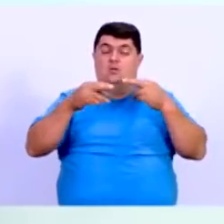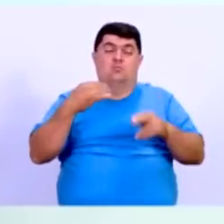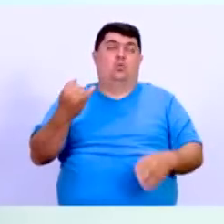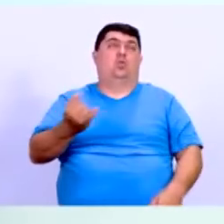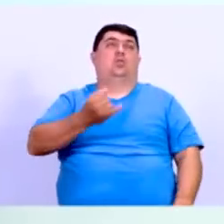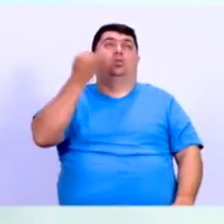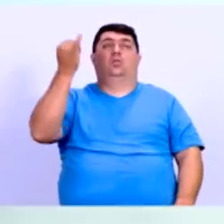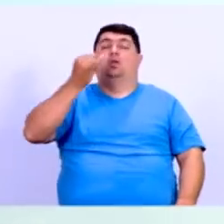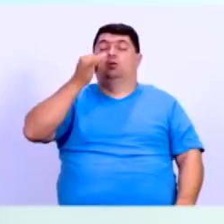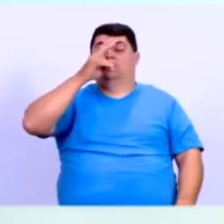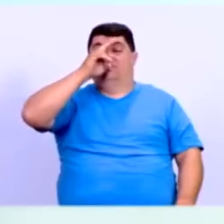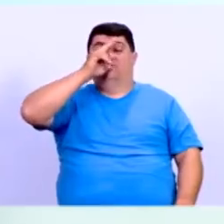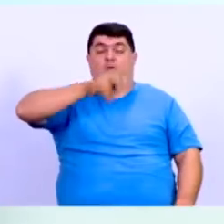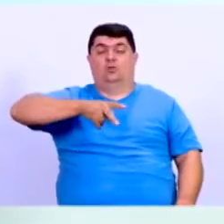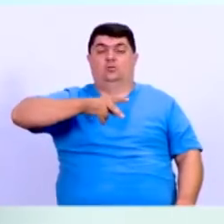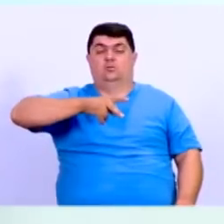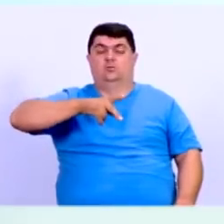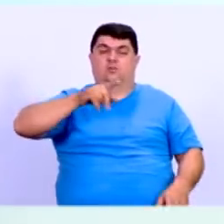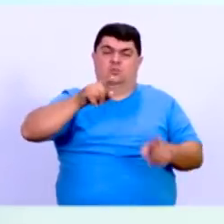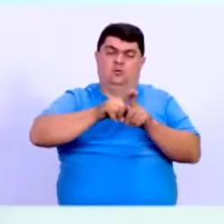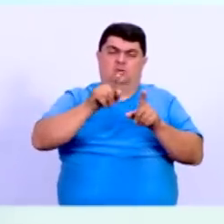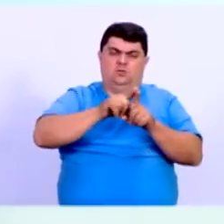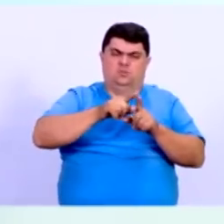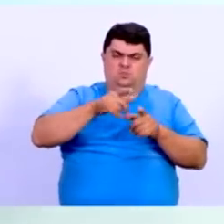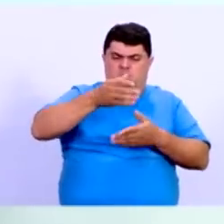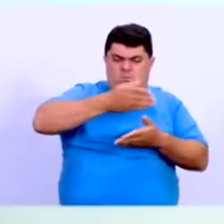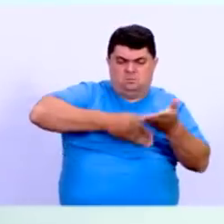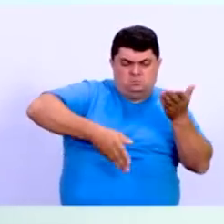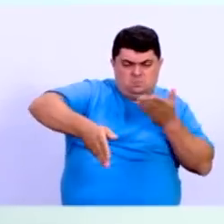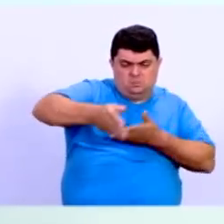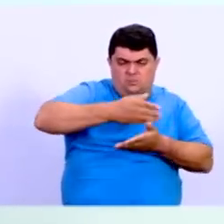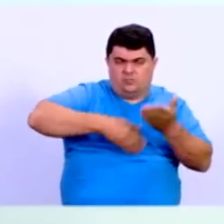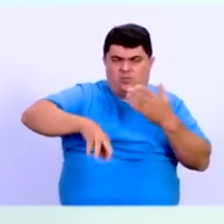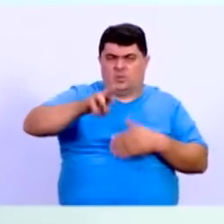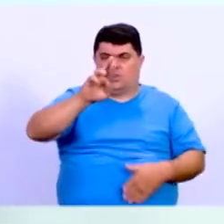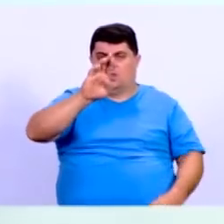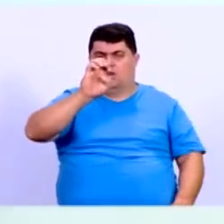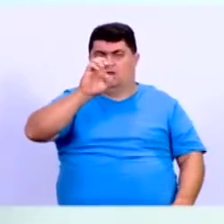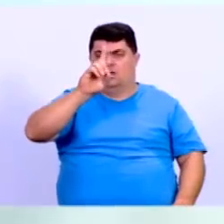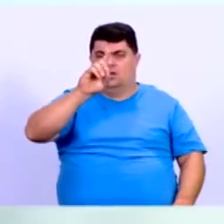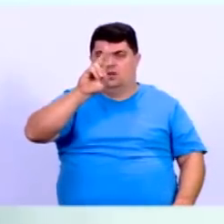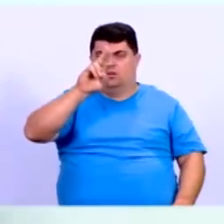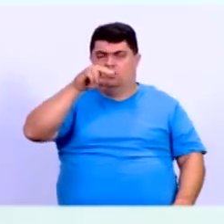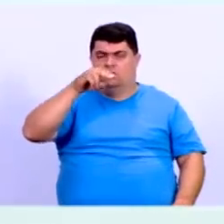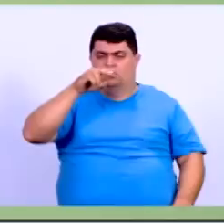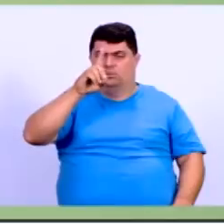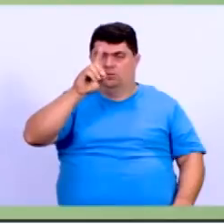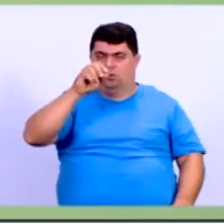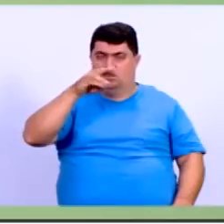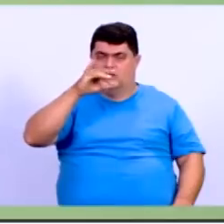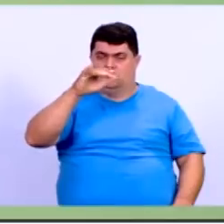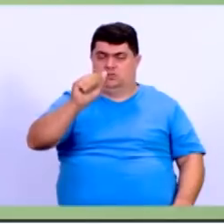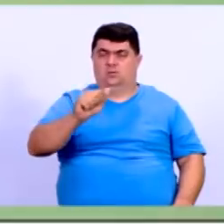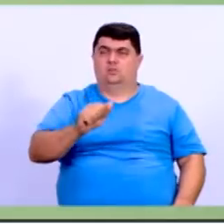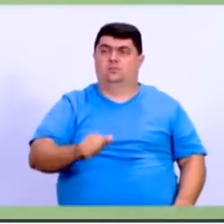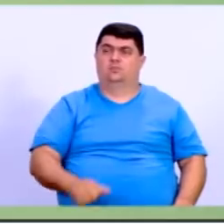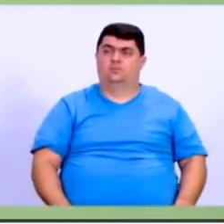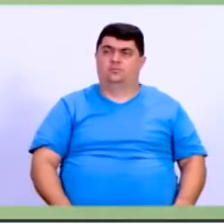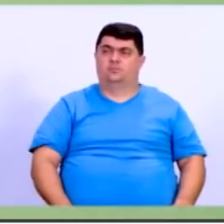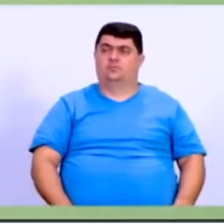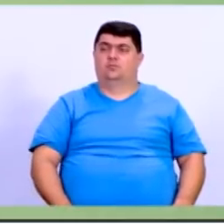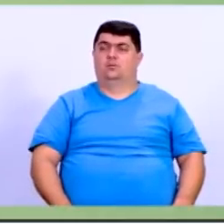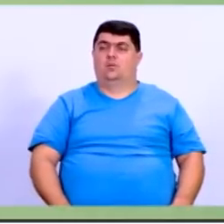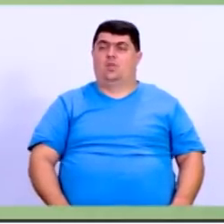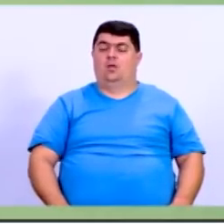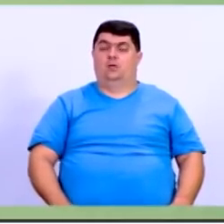importante, tá? E essa questão da redundância aí também é de fundamental importância, tá? Vem aqui comigo, olha só. E alta